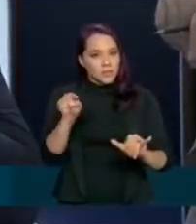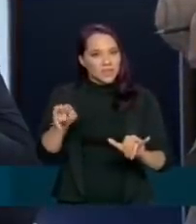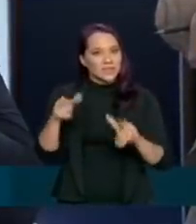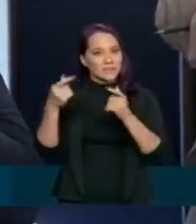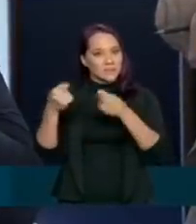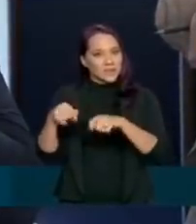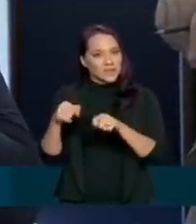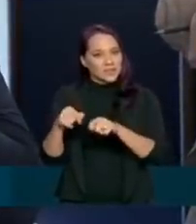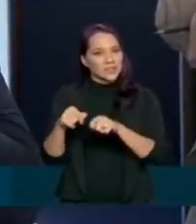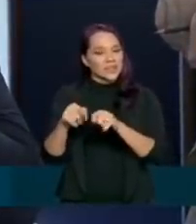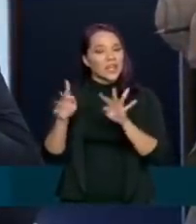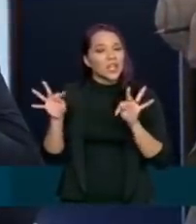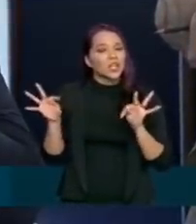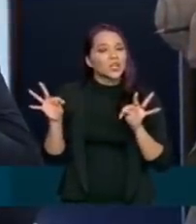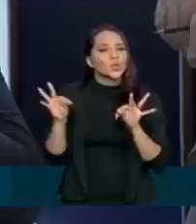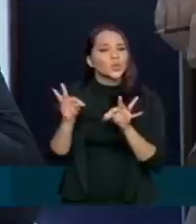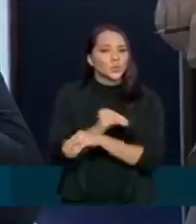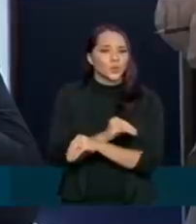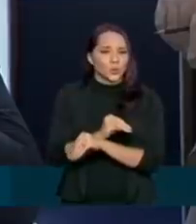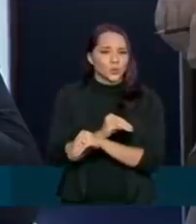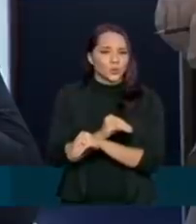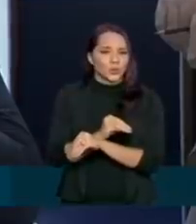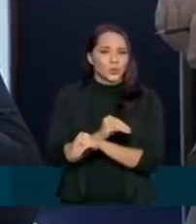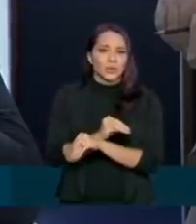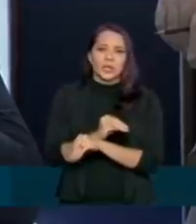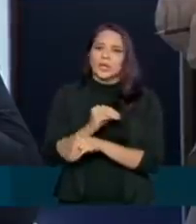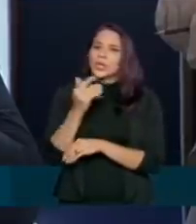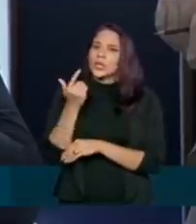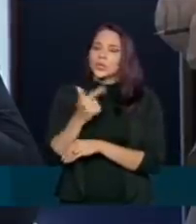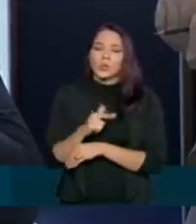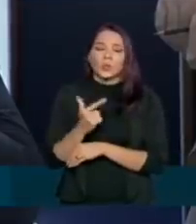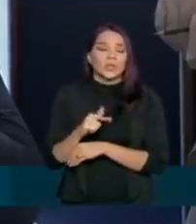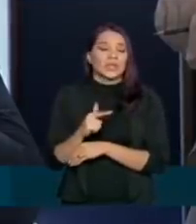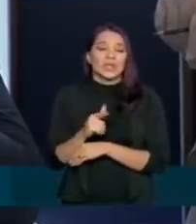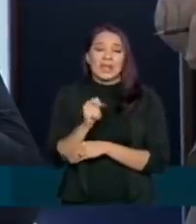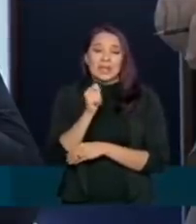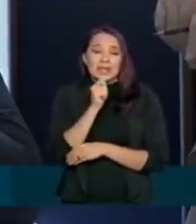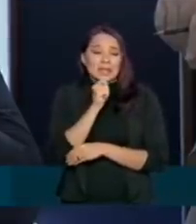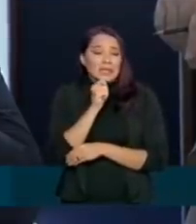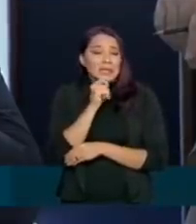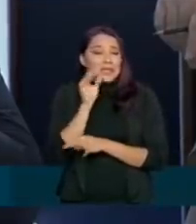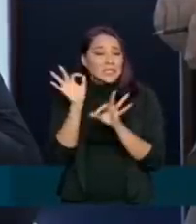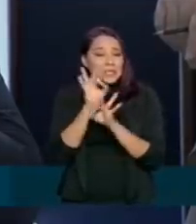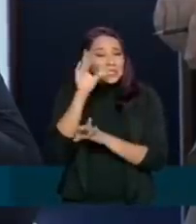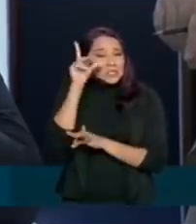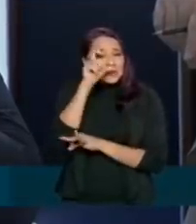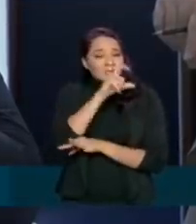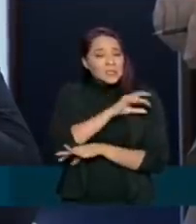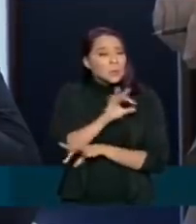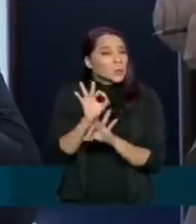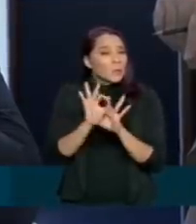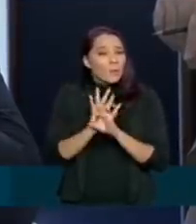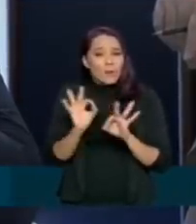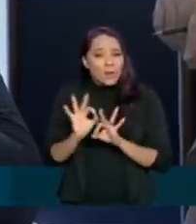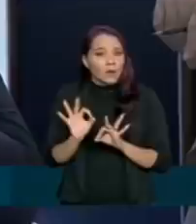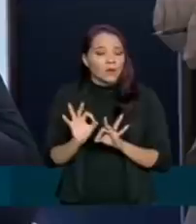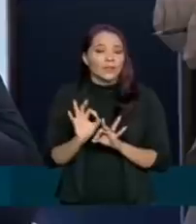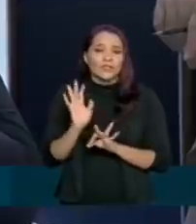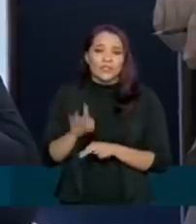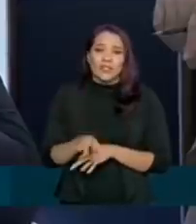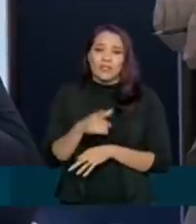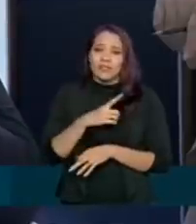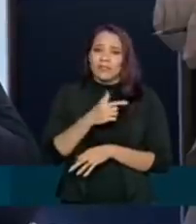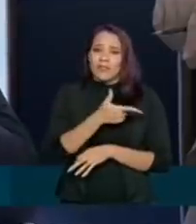ser completos e sem nenhum tipo de dificuldade de acesso. Nós estamos há 20